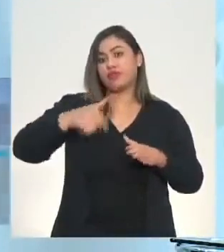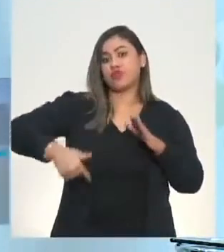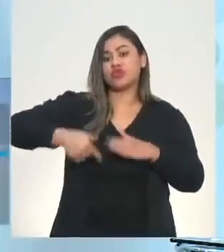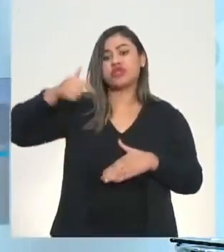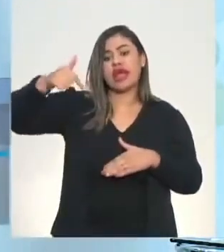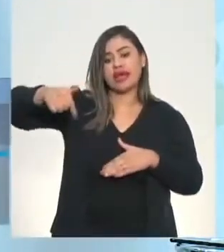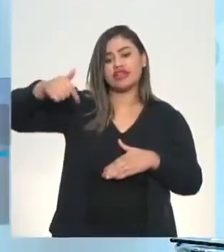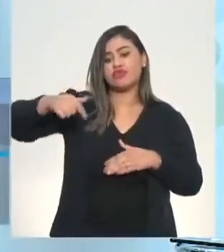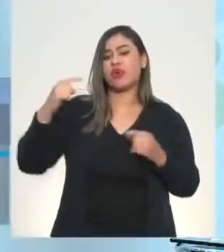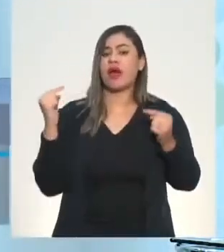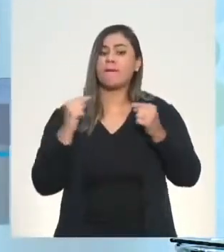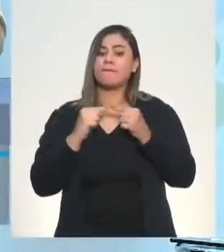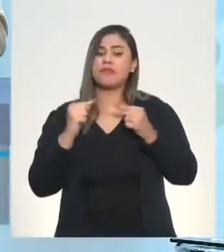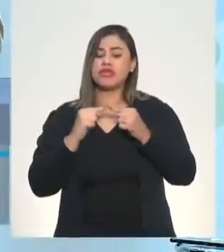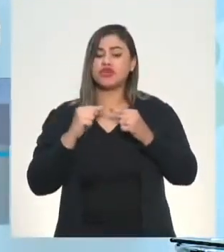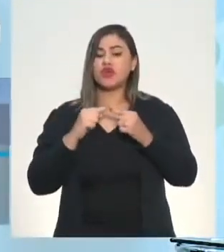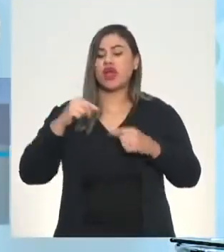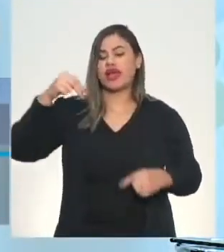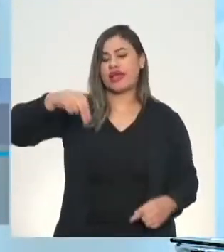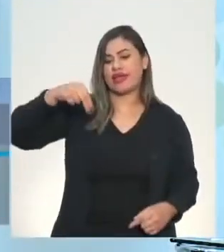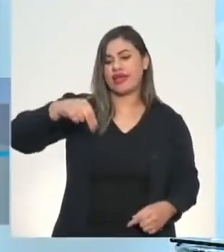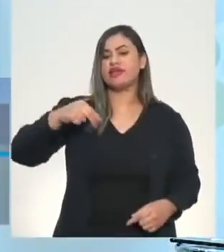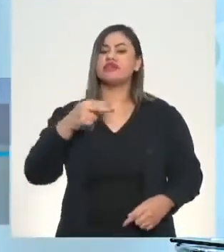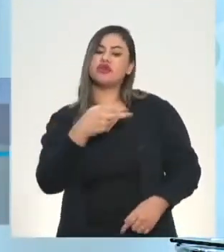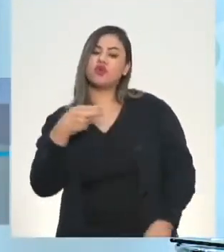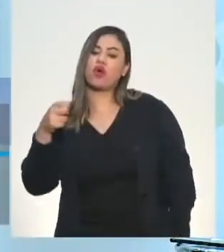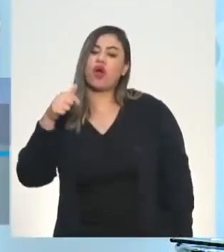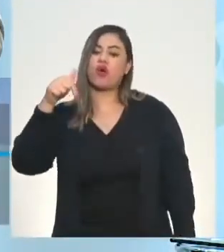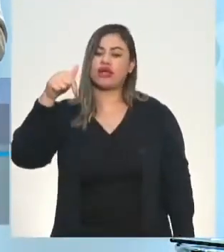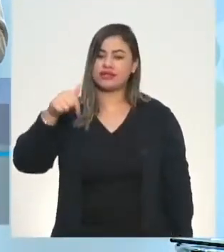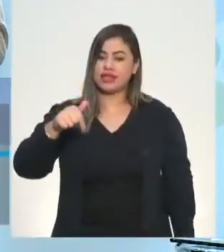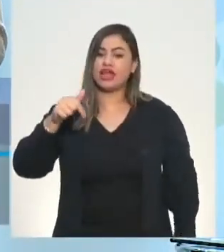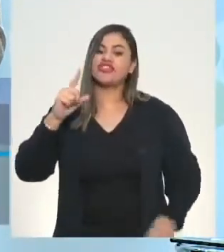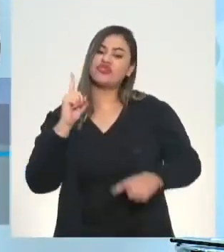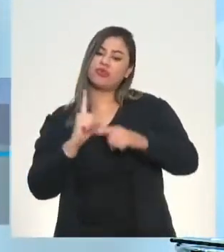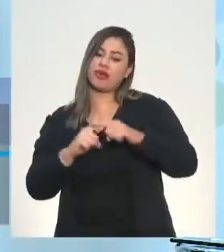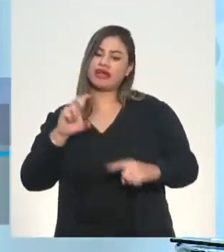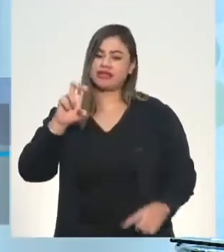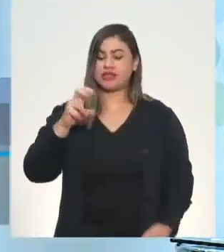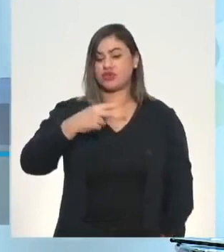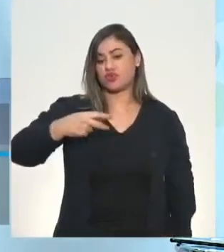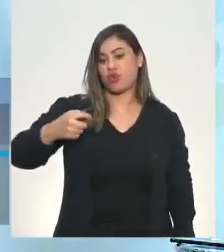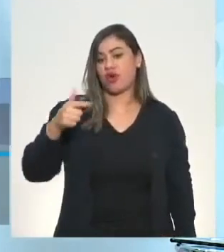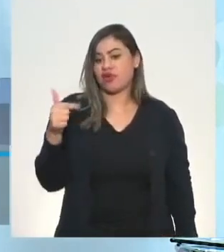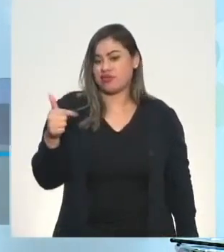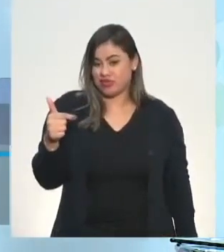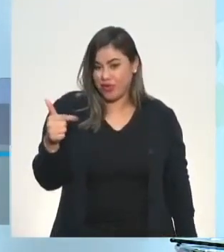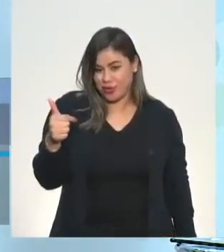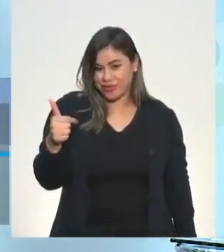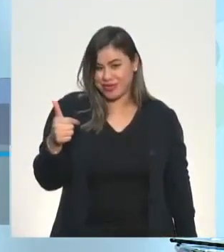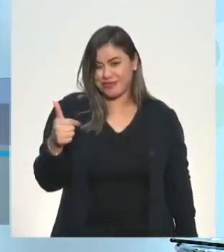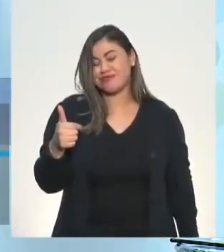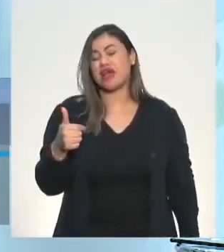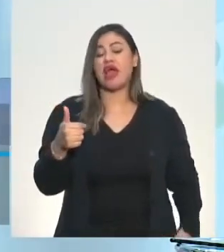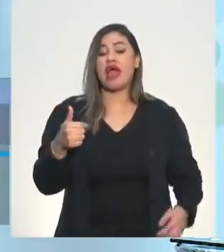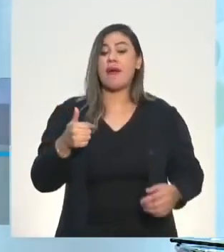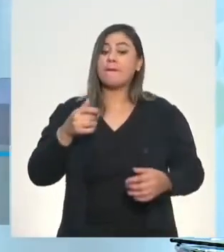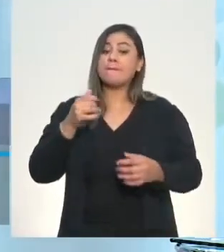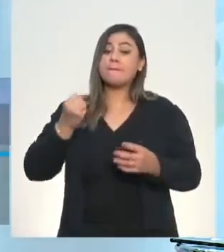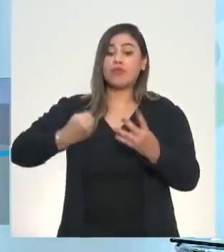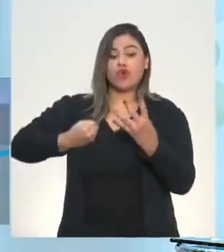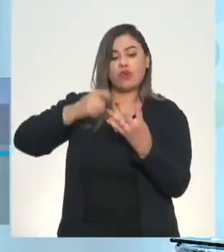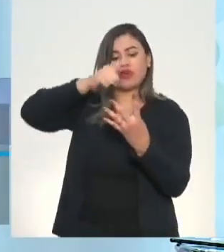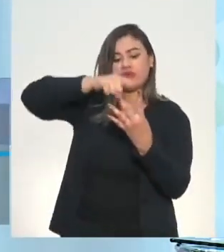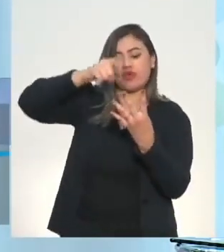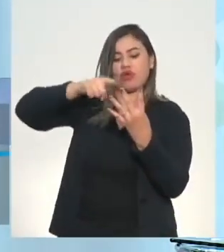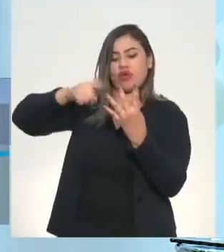colocar n igual a 7 mais 5. 7 mais 5, portanto 12. Então, essa regra, essa lei de